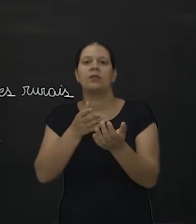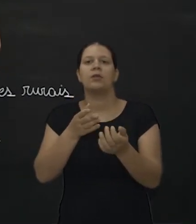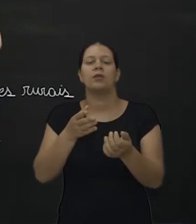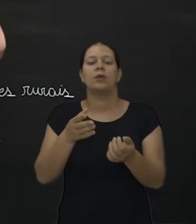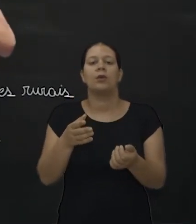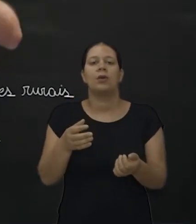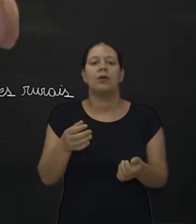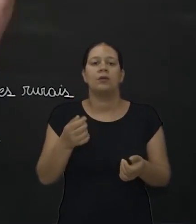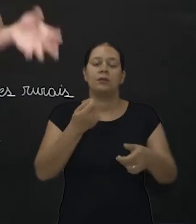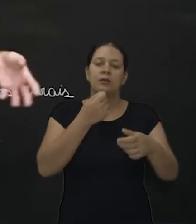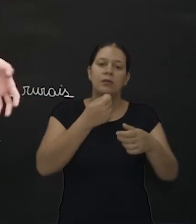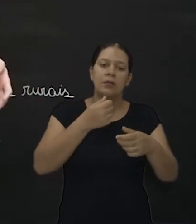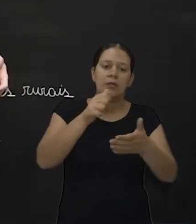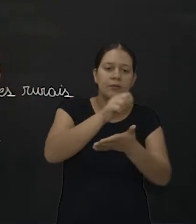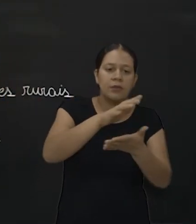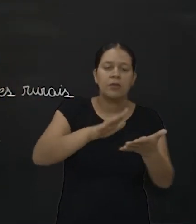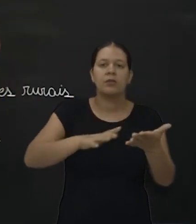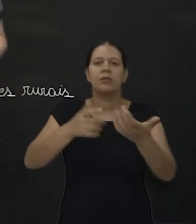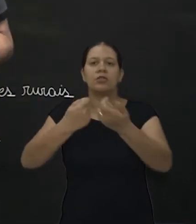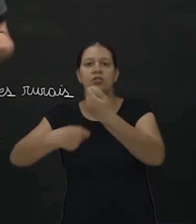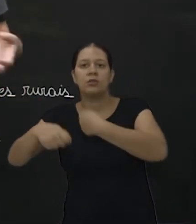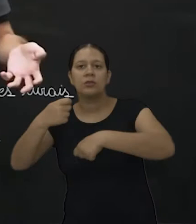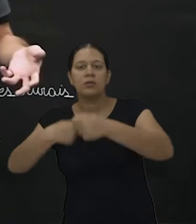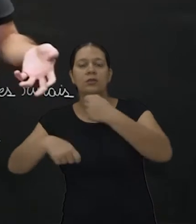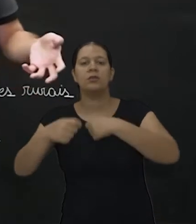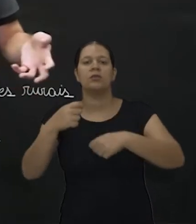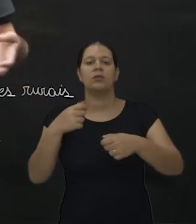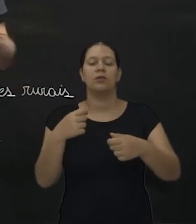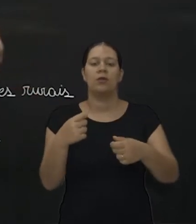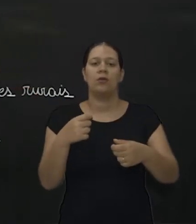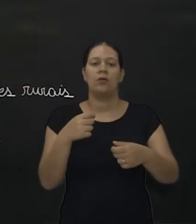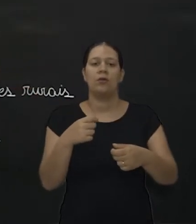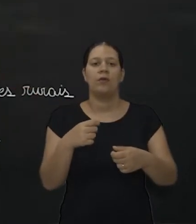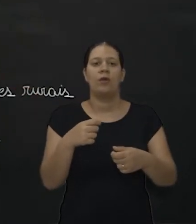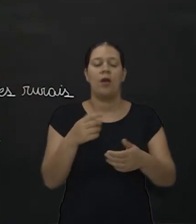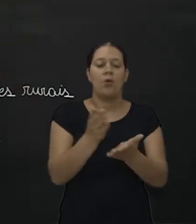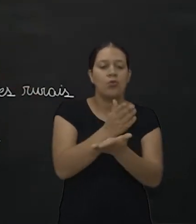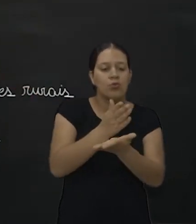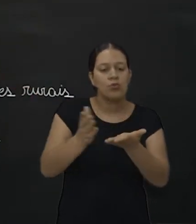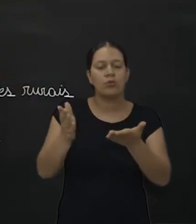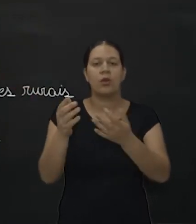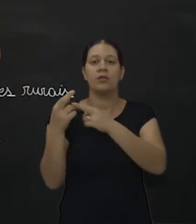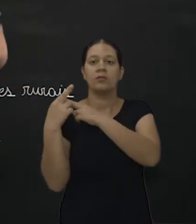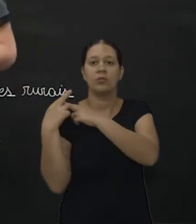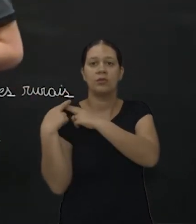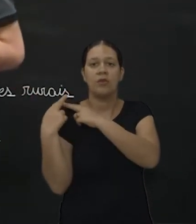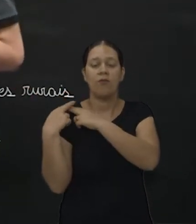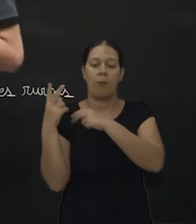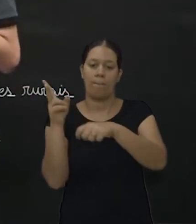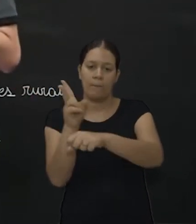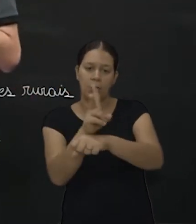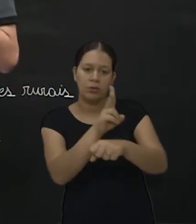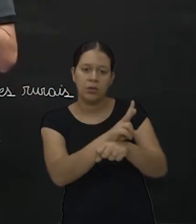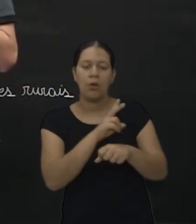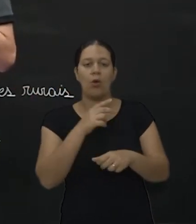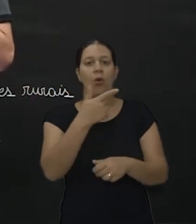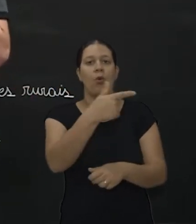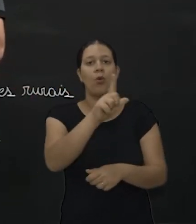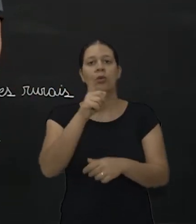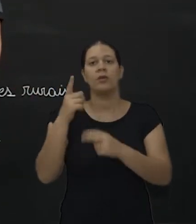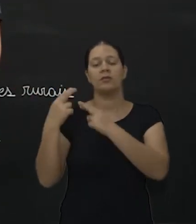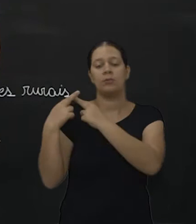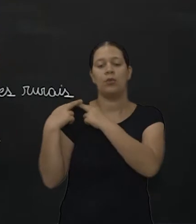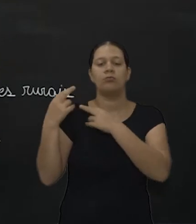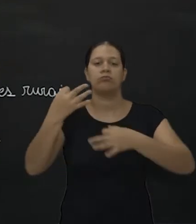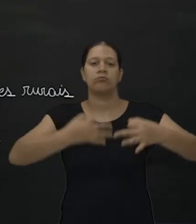administrativas. Alguns funcionários ficavam responsáveis pela proteção, outros pela justiça, né? Isso